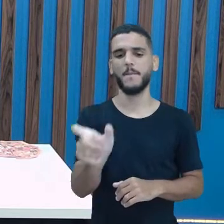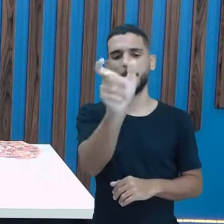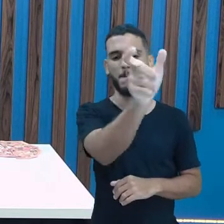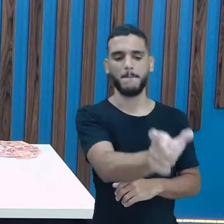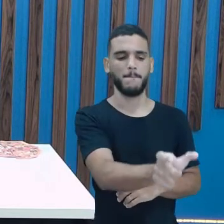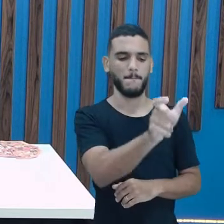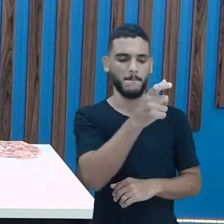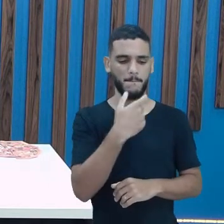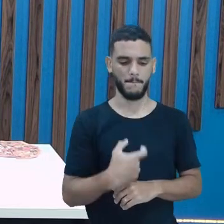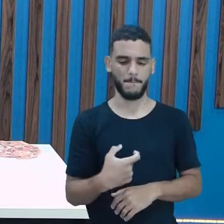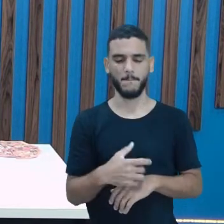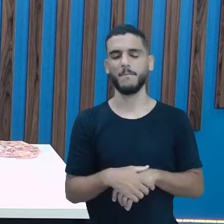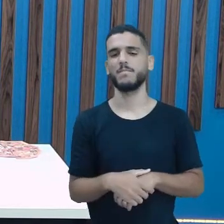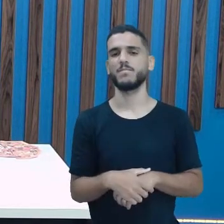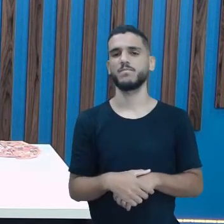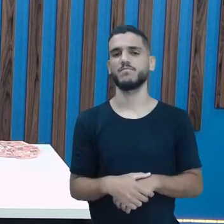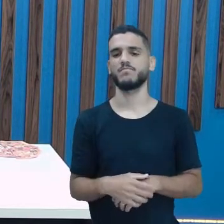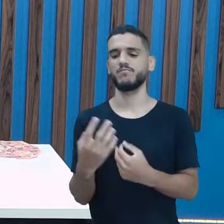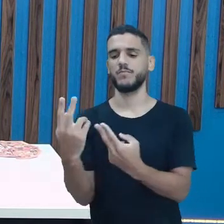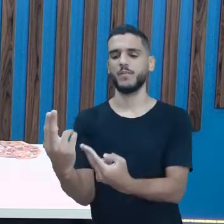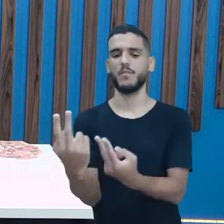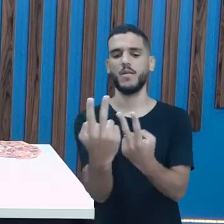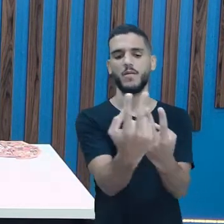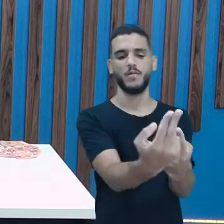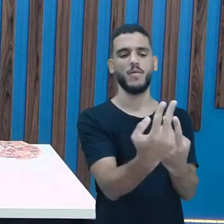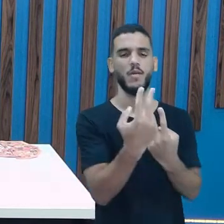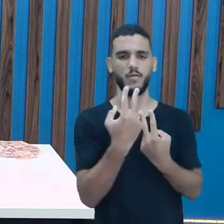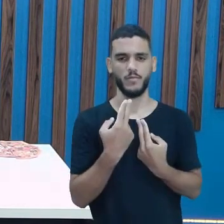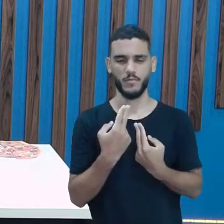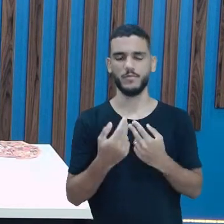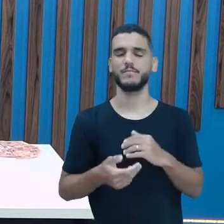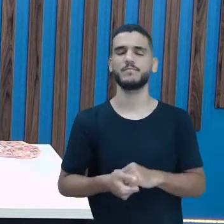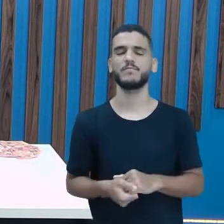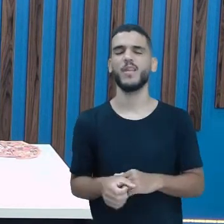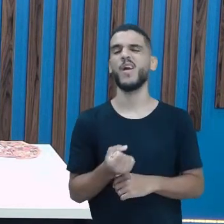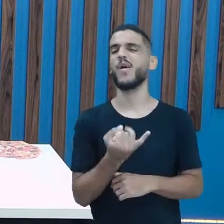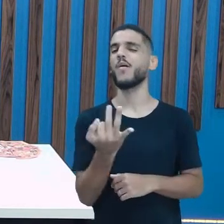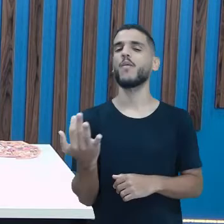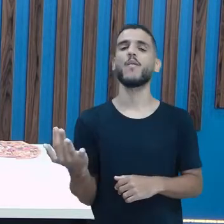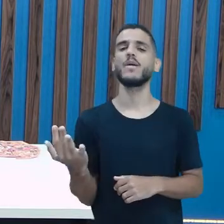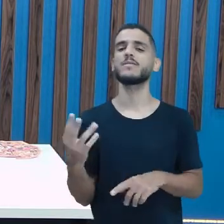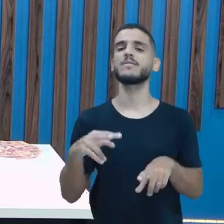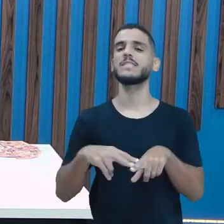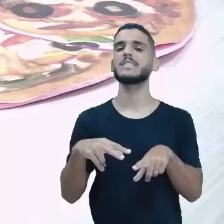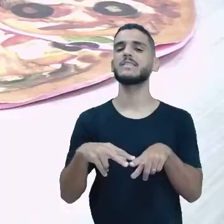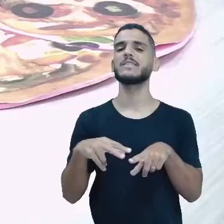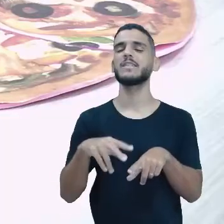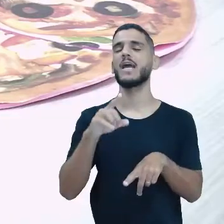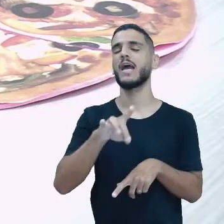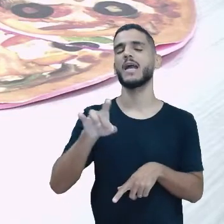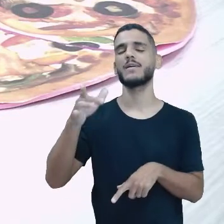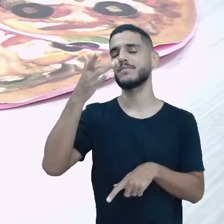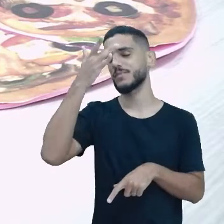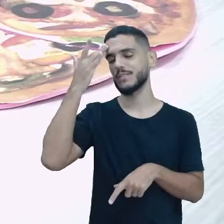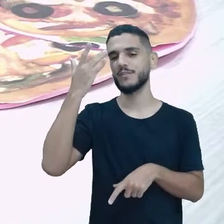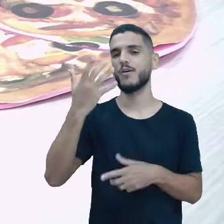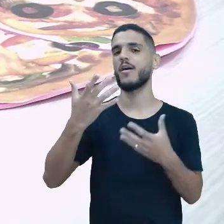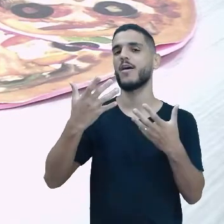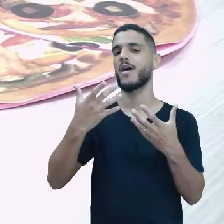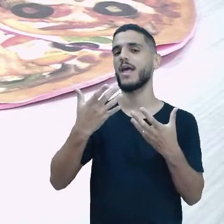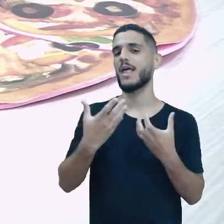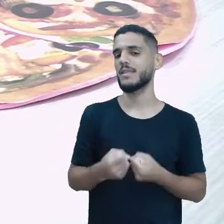professora Casey e eu. Vocês podem me dizer aí em casa quantas fatias cada uma vai receber?